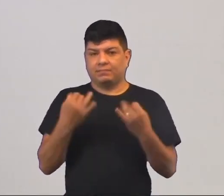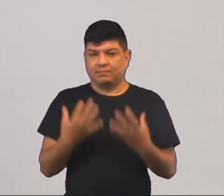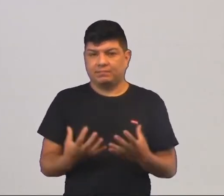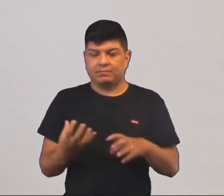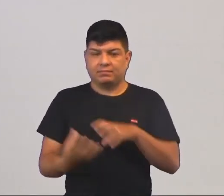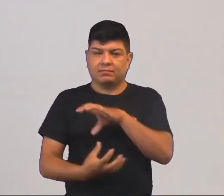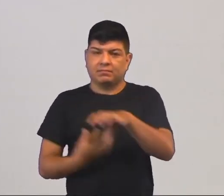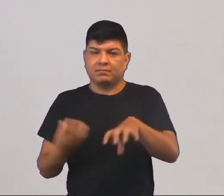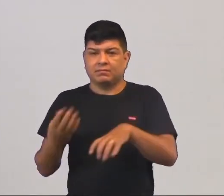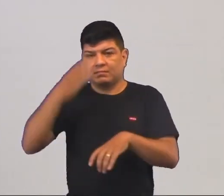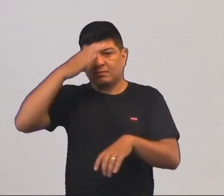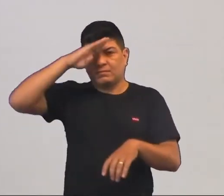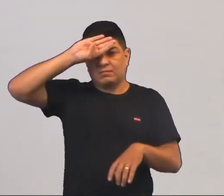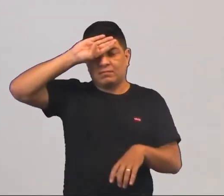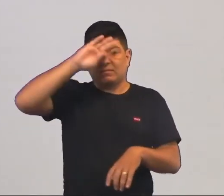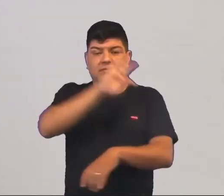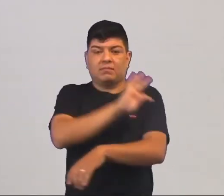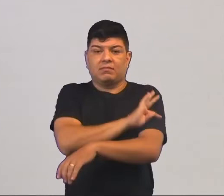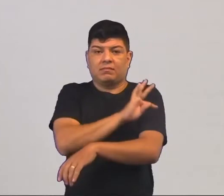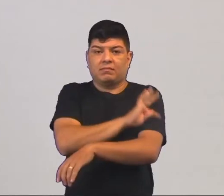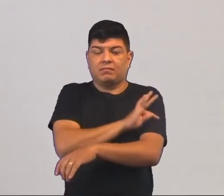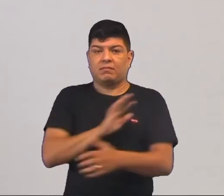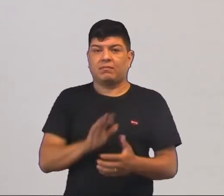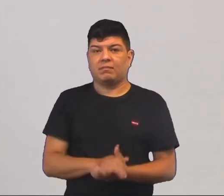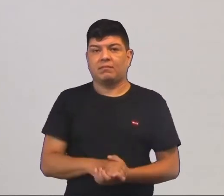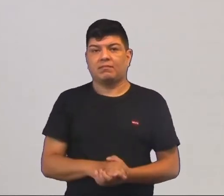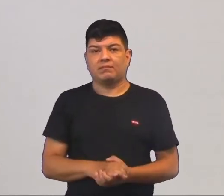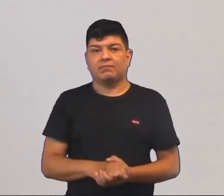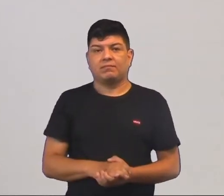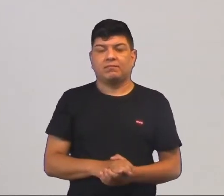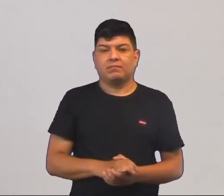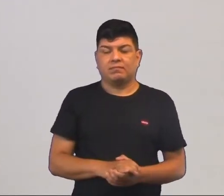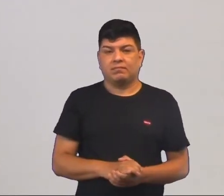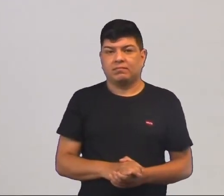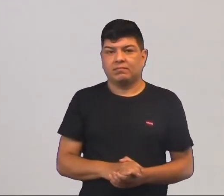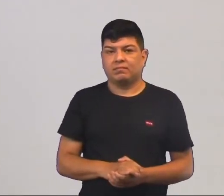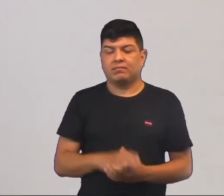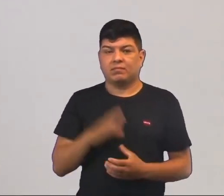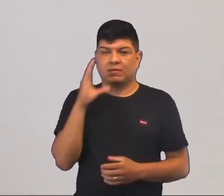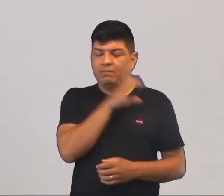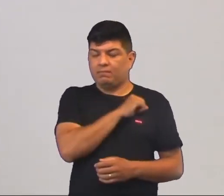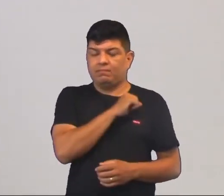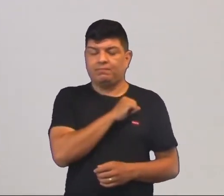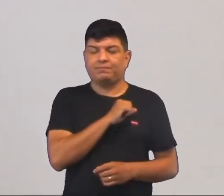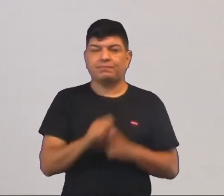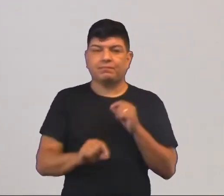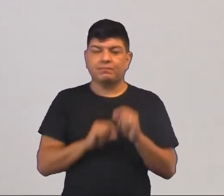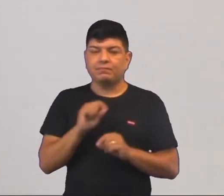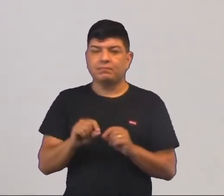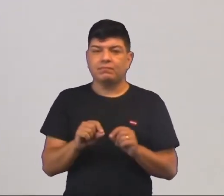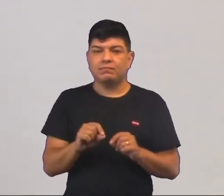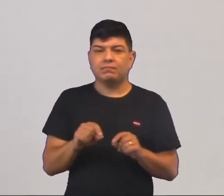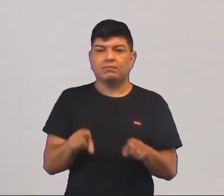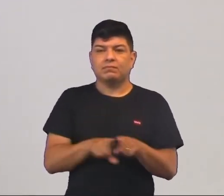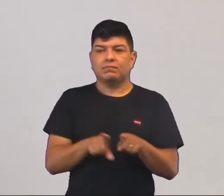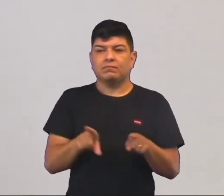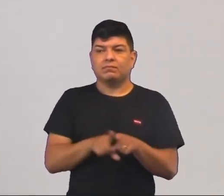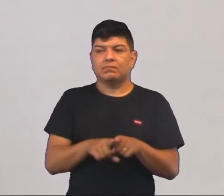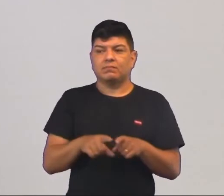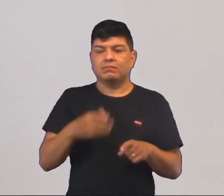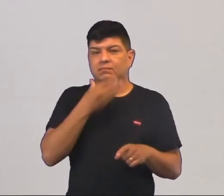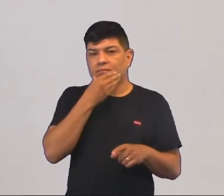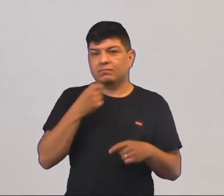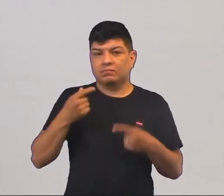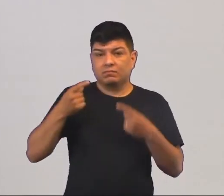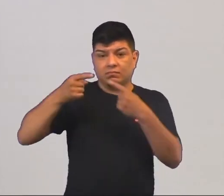Revolução Cubana, é uma técnica que ela é muito imediata, né? Também chamada de foquismo, né? Os